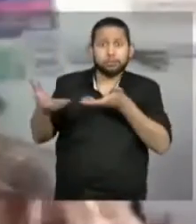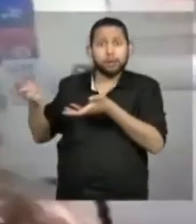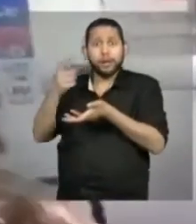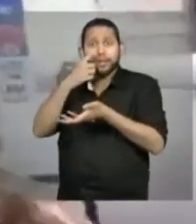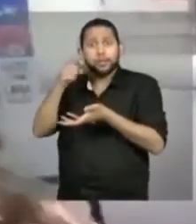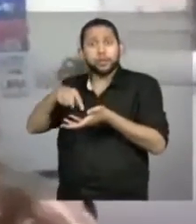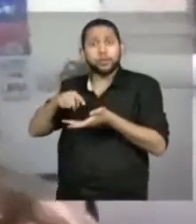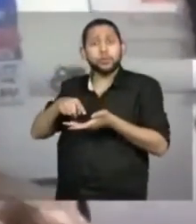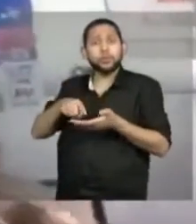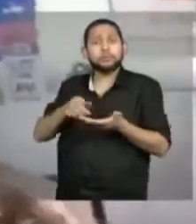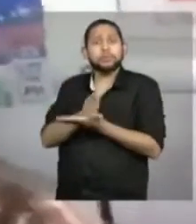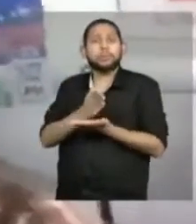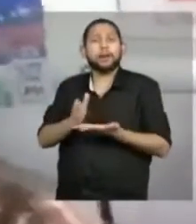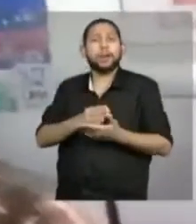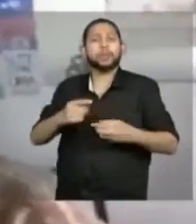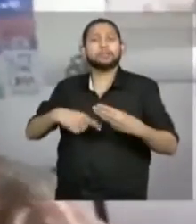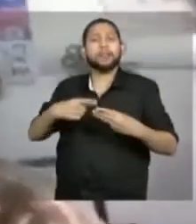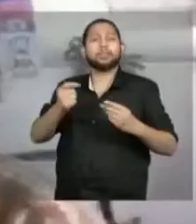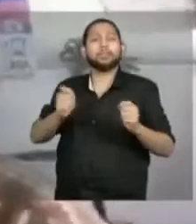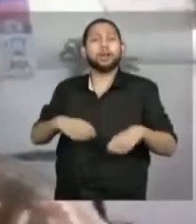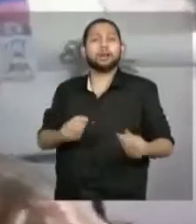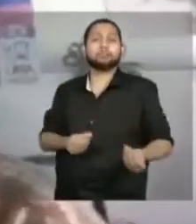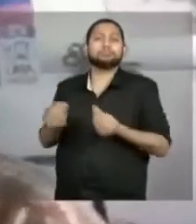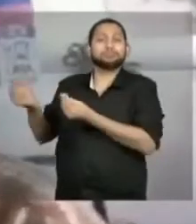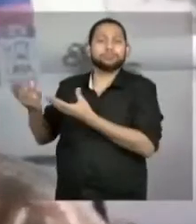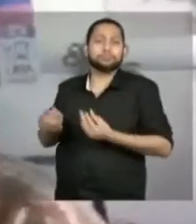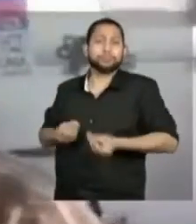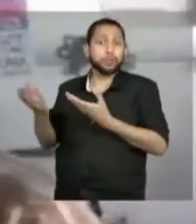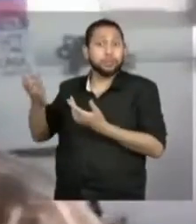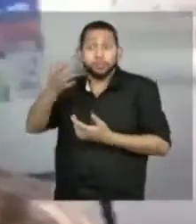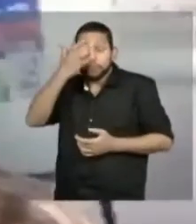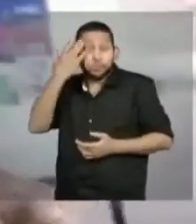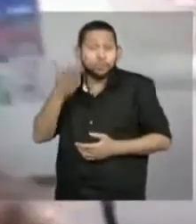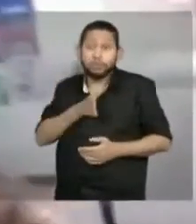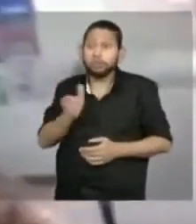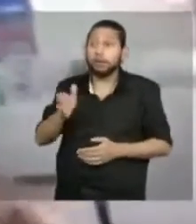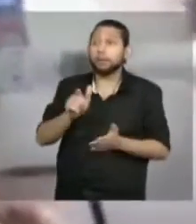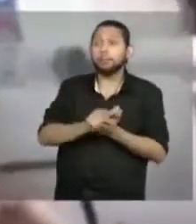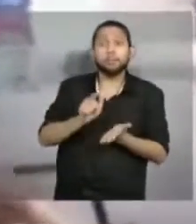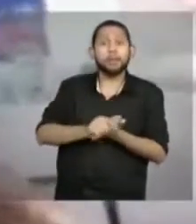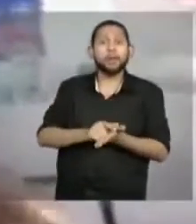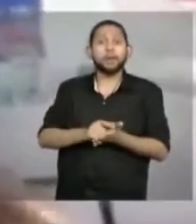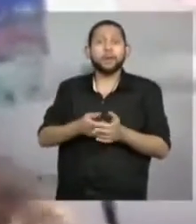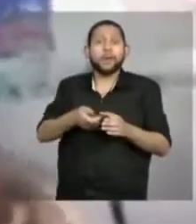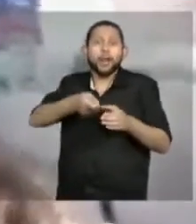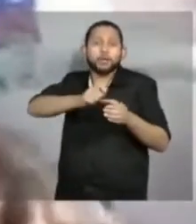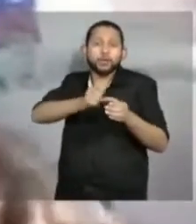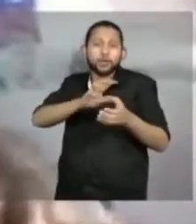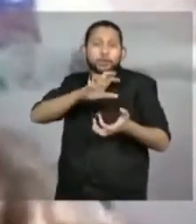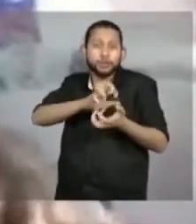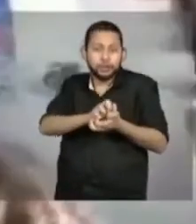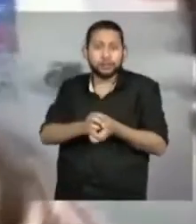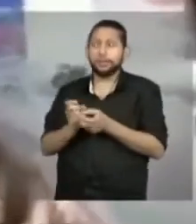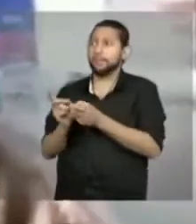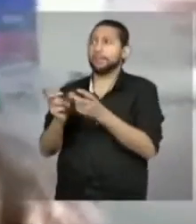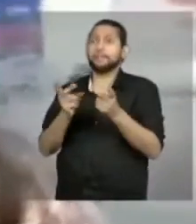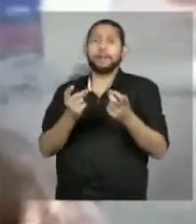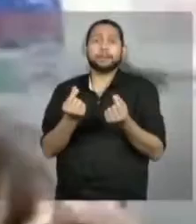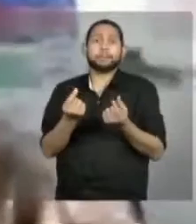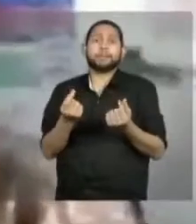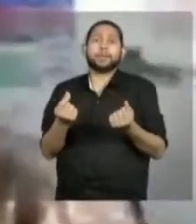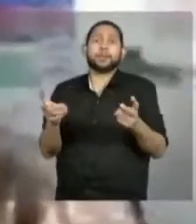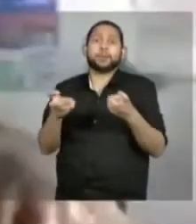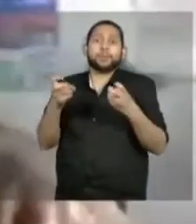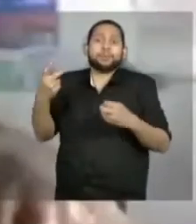e saem a cata de papelão, de latinha, para conseguir vender no ferro velho mais próximo pelo melhor preço